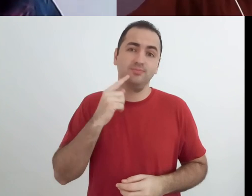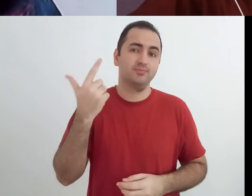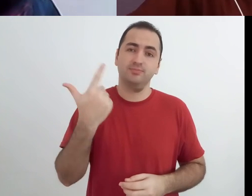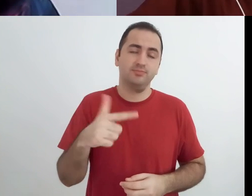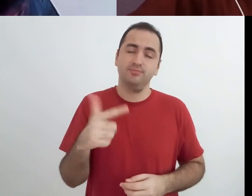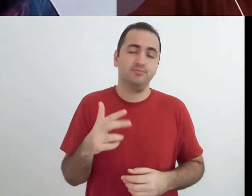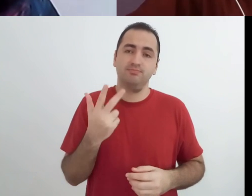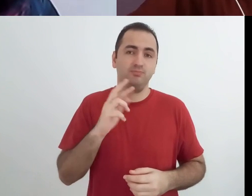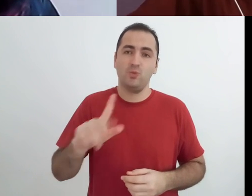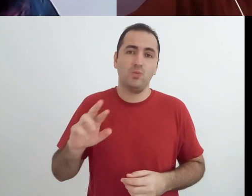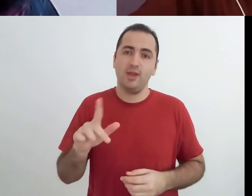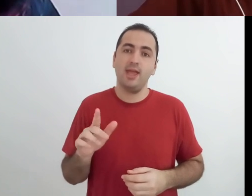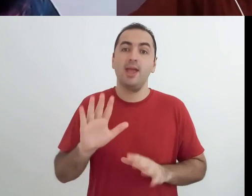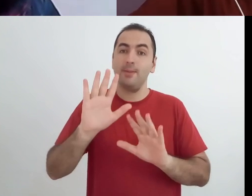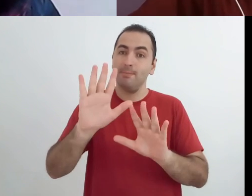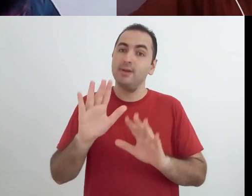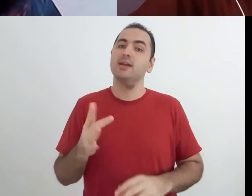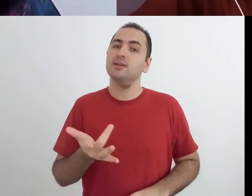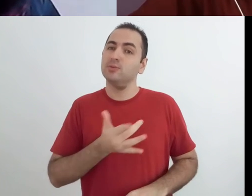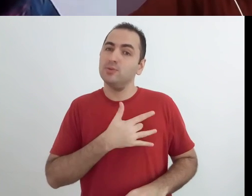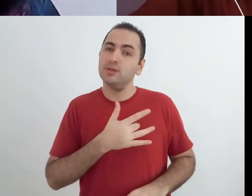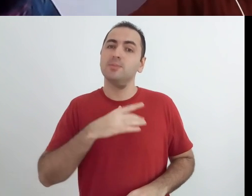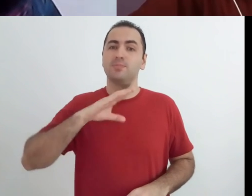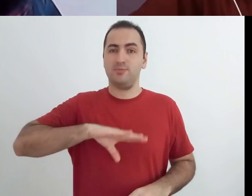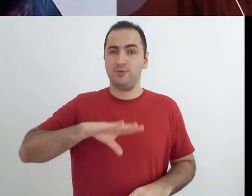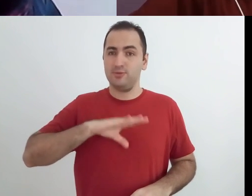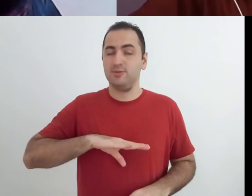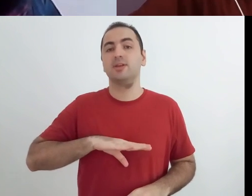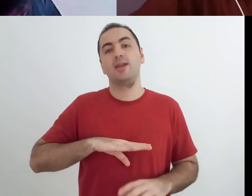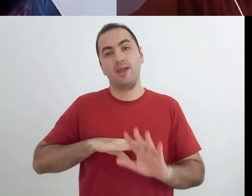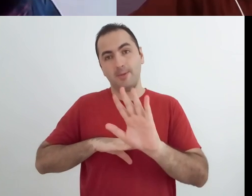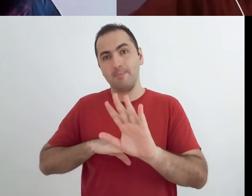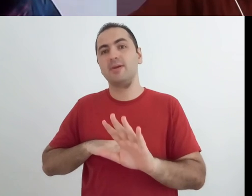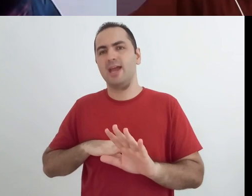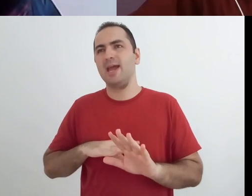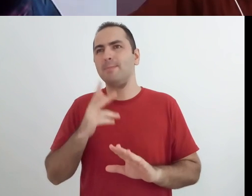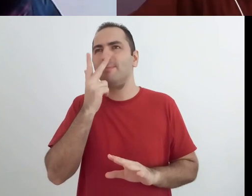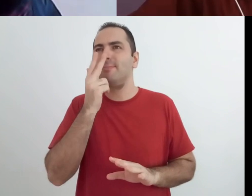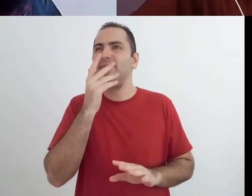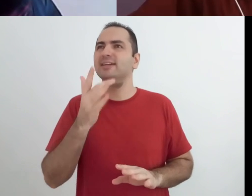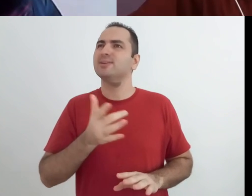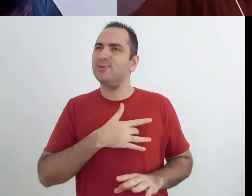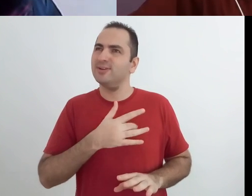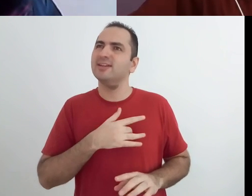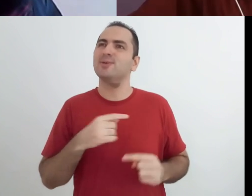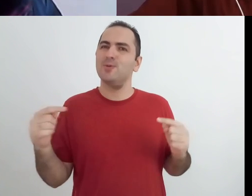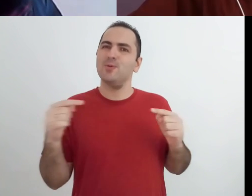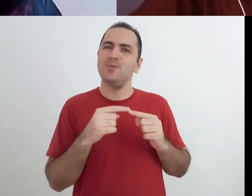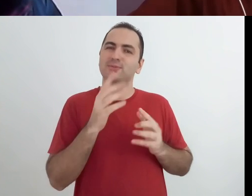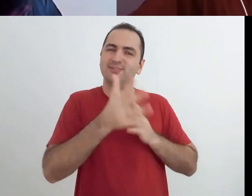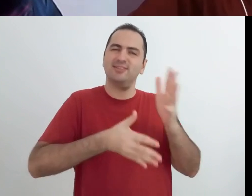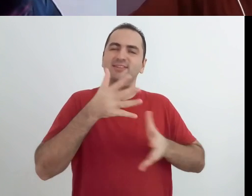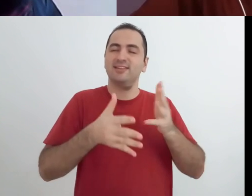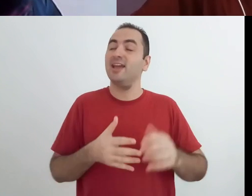é a nossa língua materna, é a língua do nosso coração. Mas eu acho que sinais é um pouquinho a língua do meu coração.